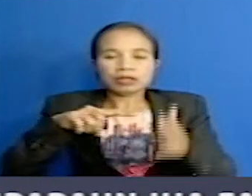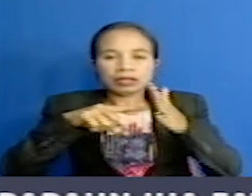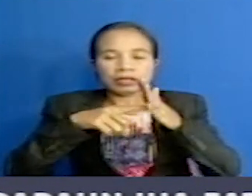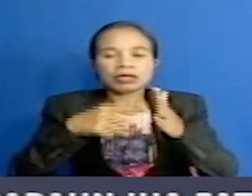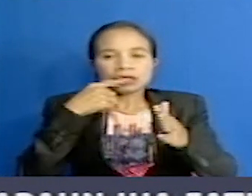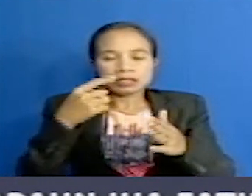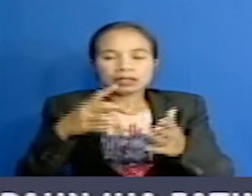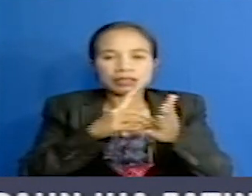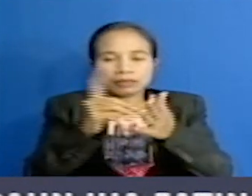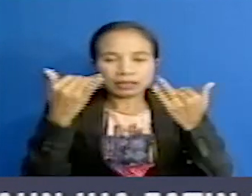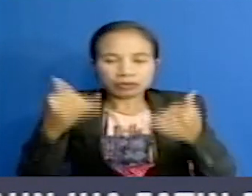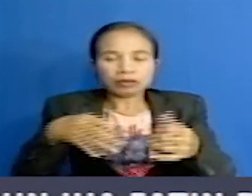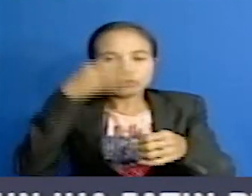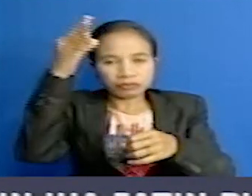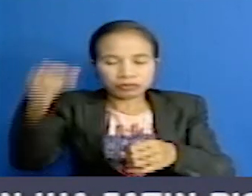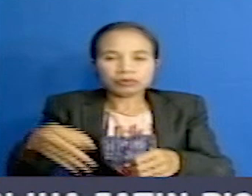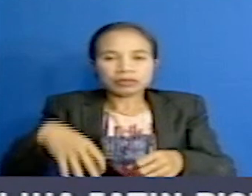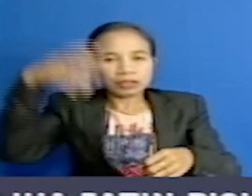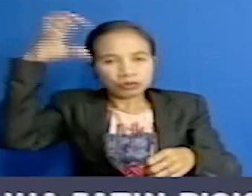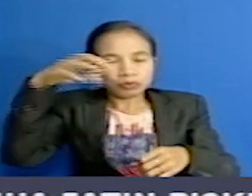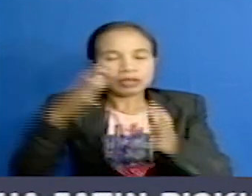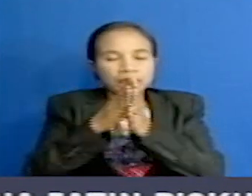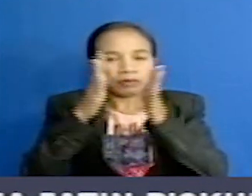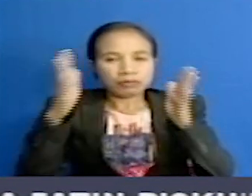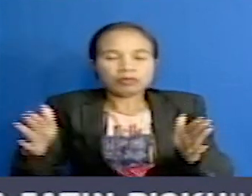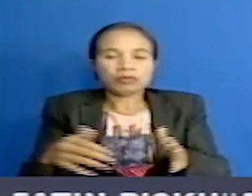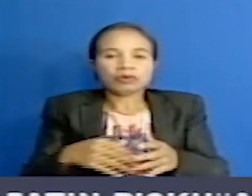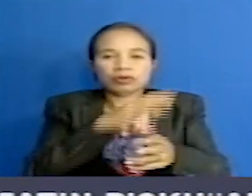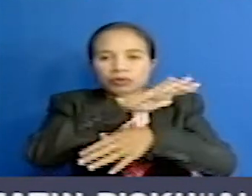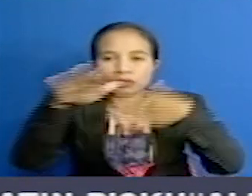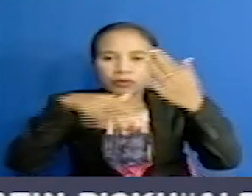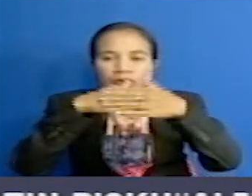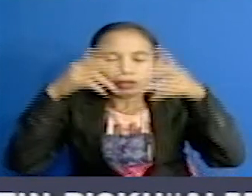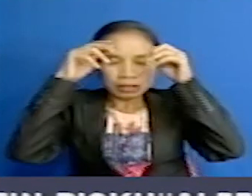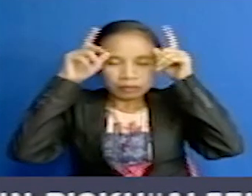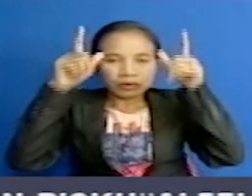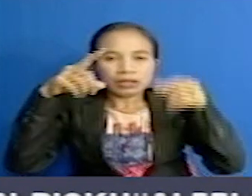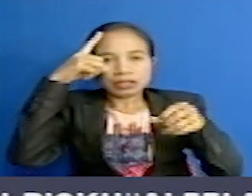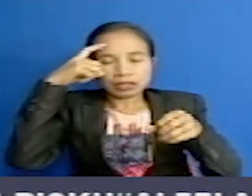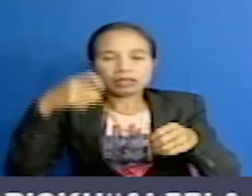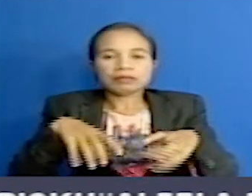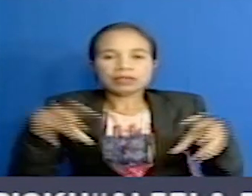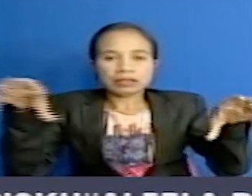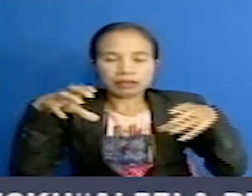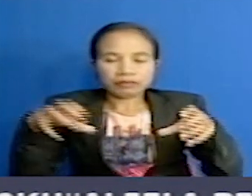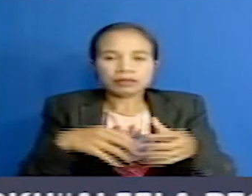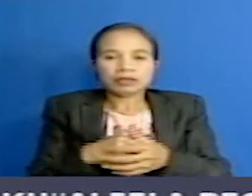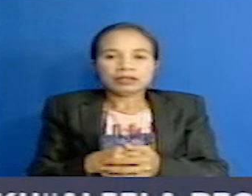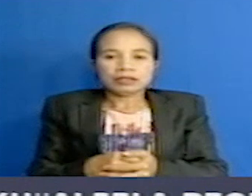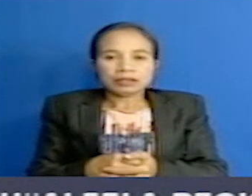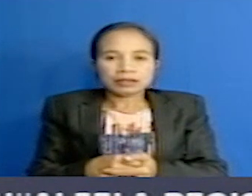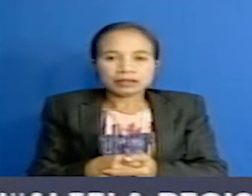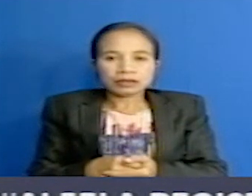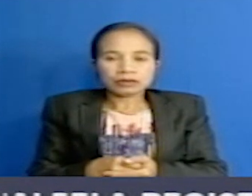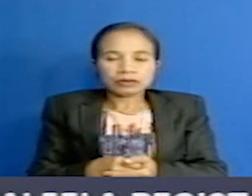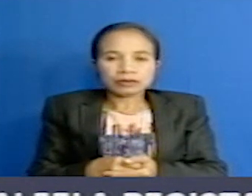neba hoje, se acontece uma intensidade macas. E a território Timor-Larantoma, também sistema acoplado entre